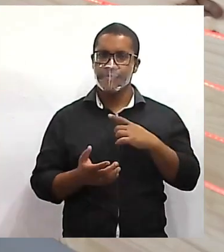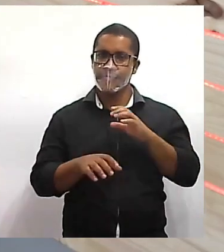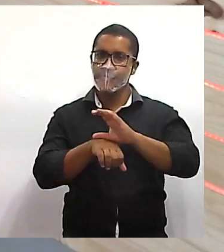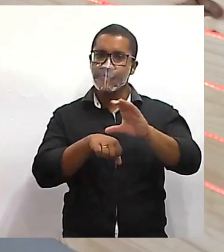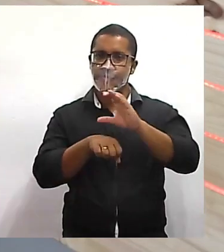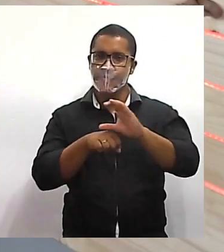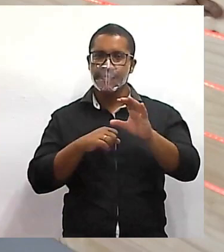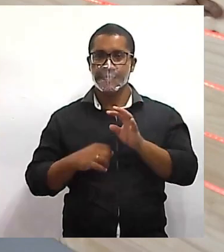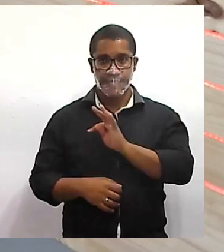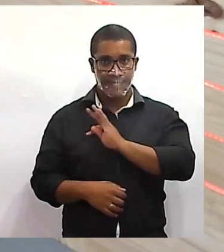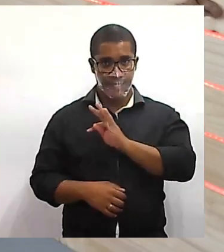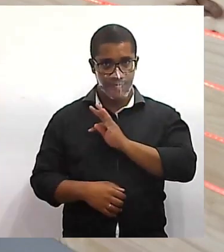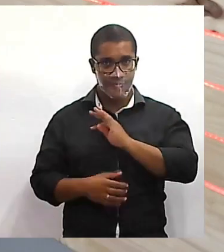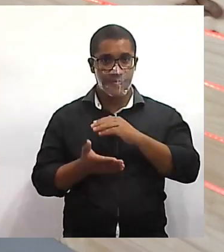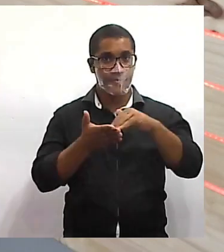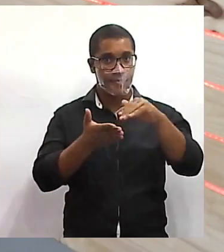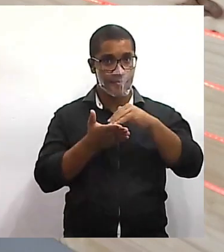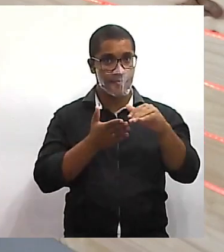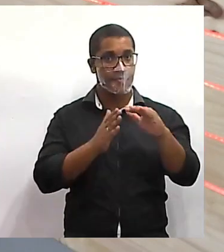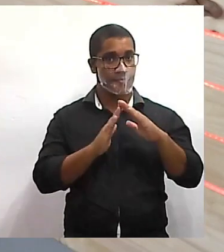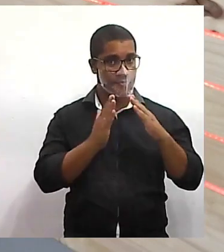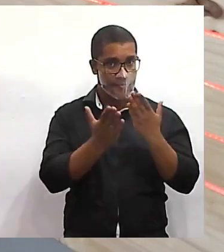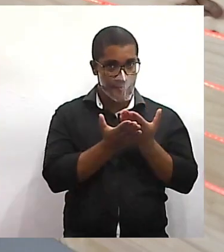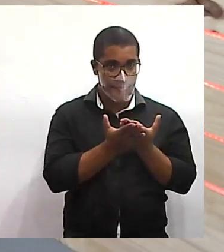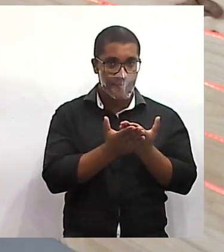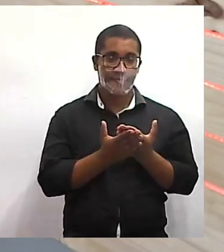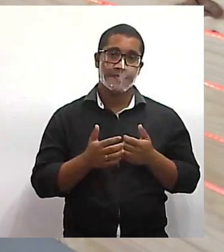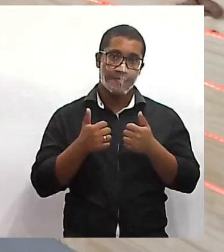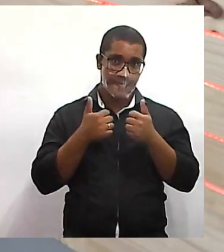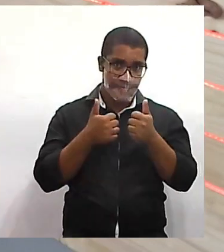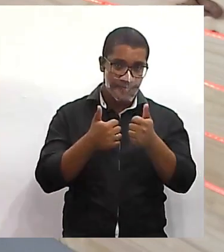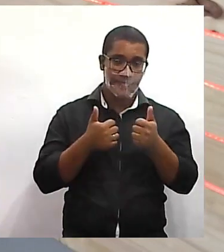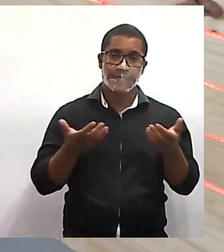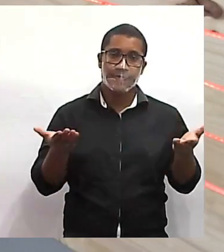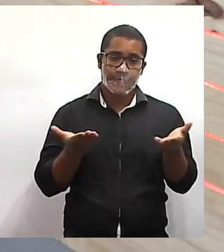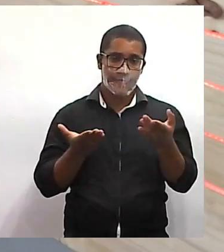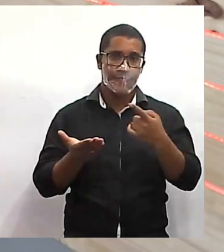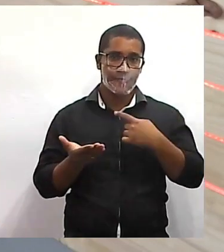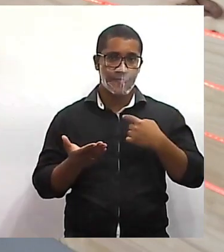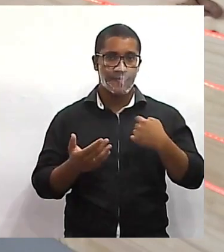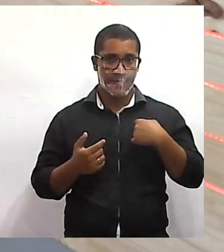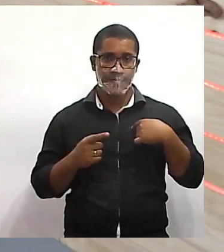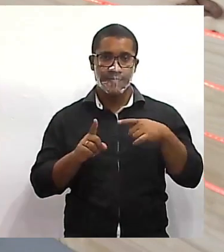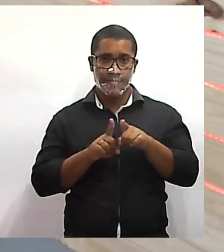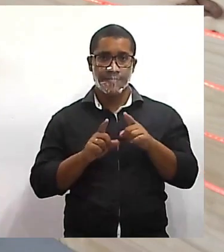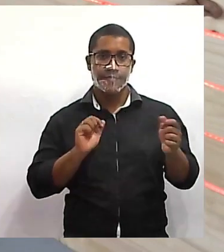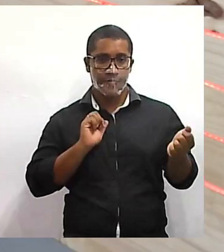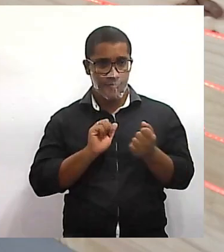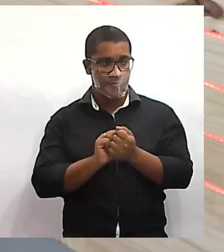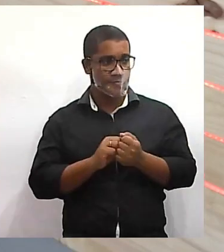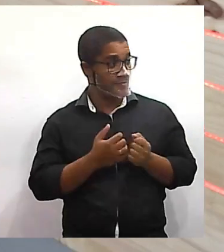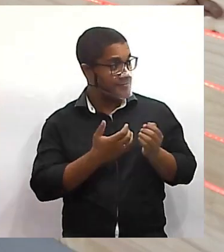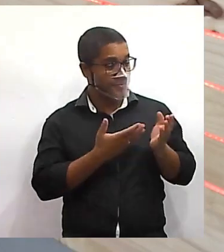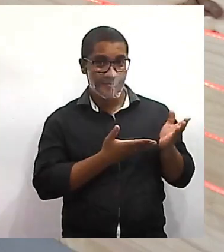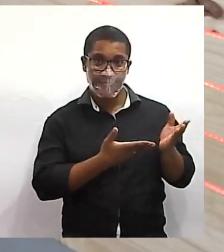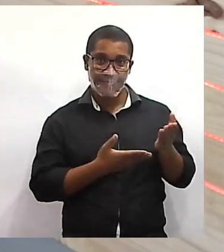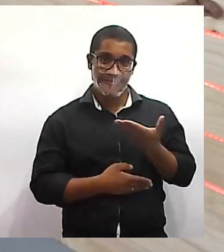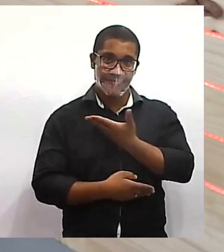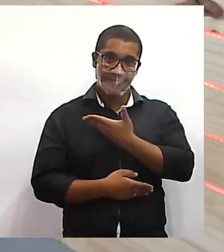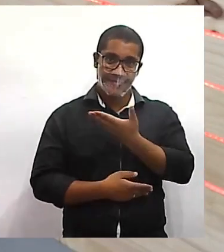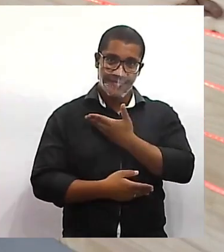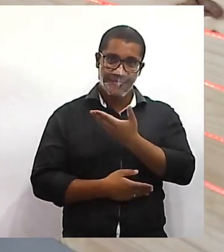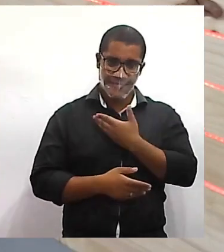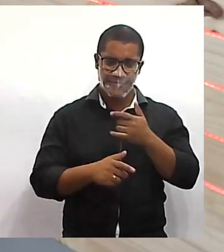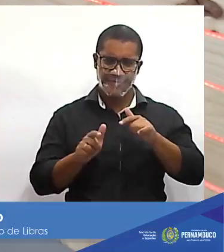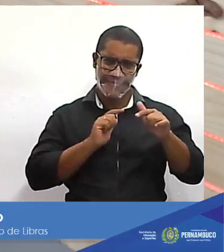curso técnico de secretaria escolar e hoje eu estou também com a minha querida amiga e colega